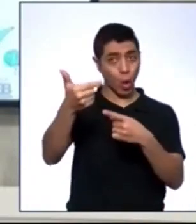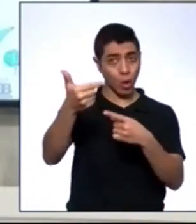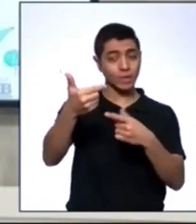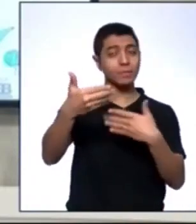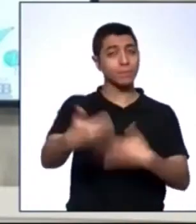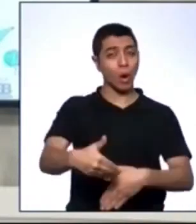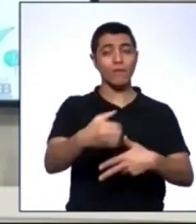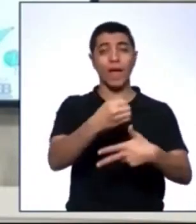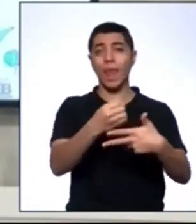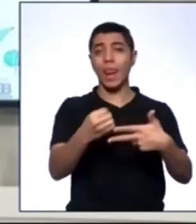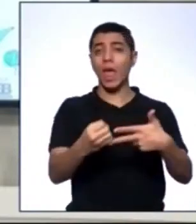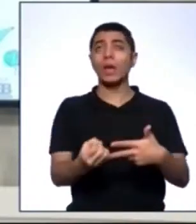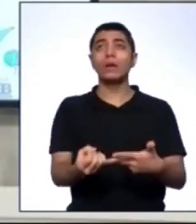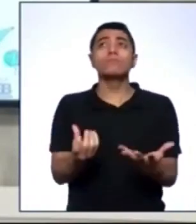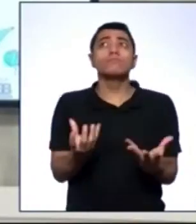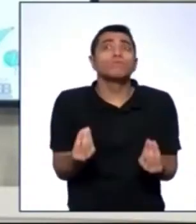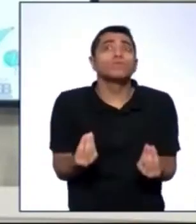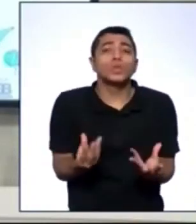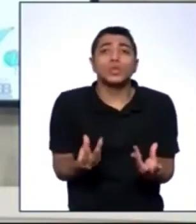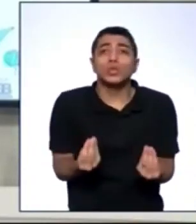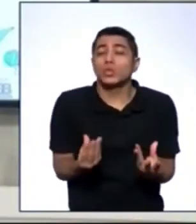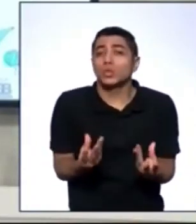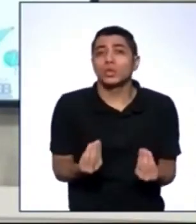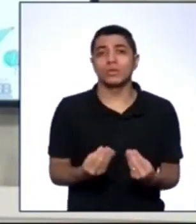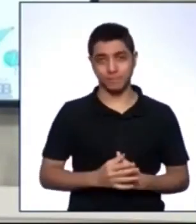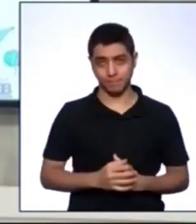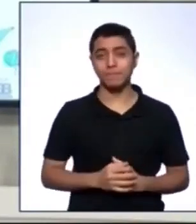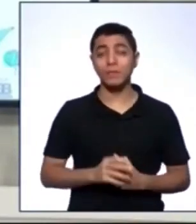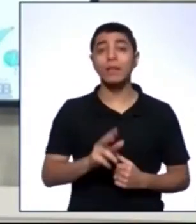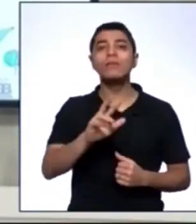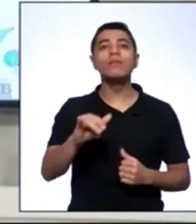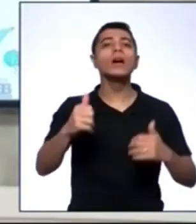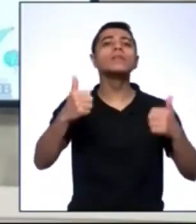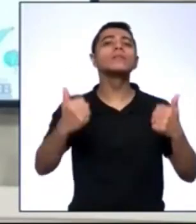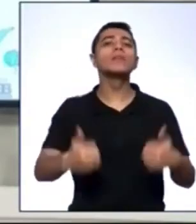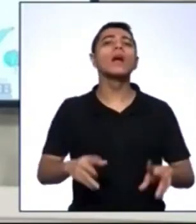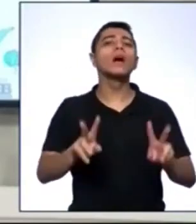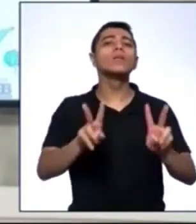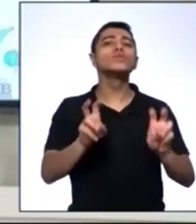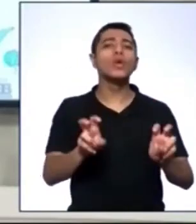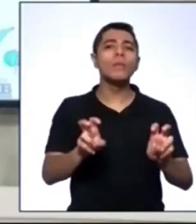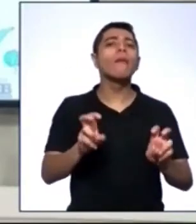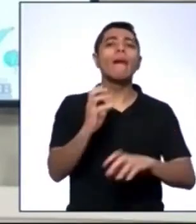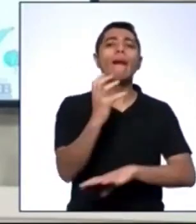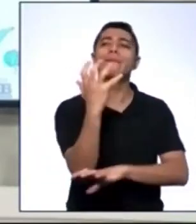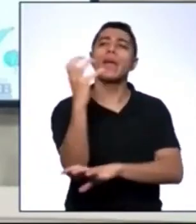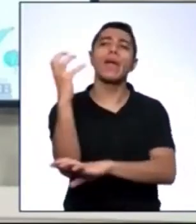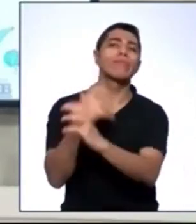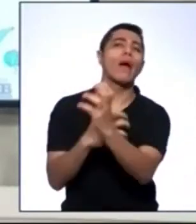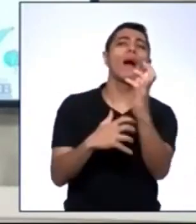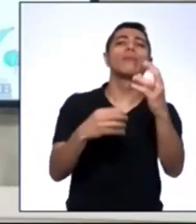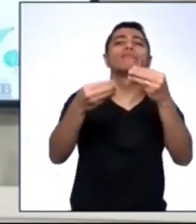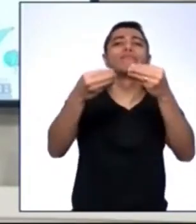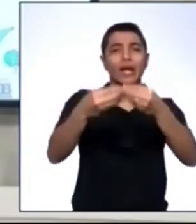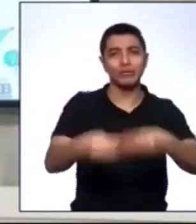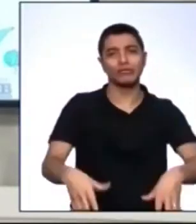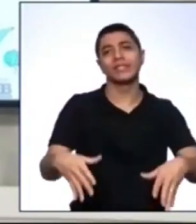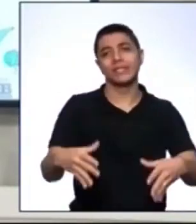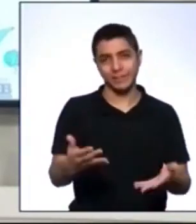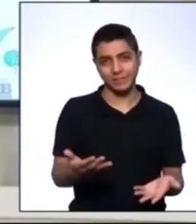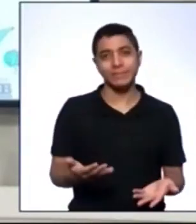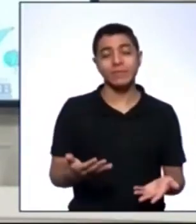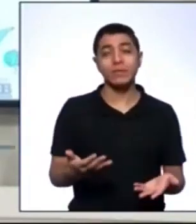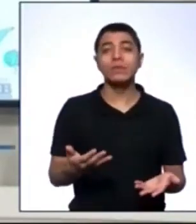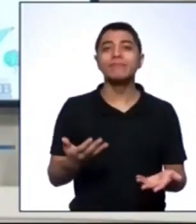sobre impactos ambientais, por que a frequência é enorme. Quem tem que saber sobre poluição, impactos